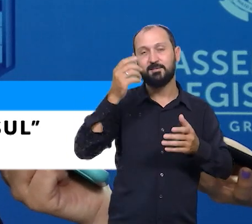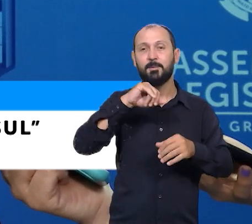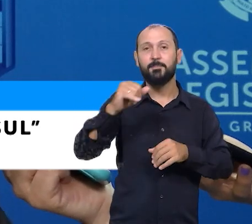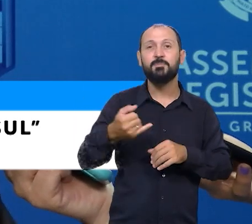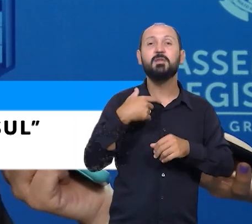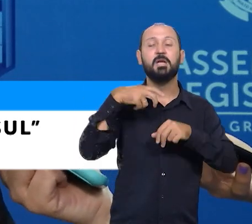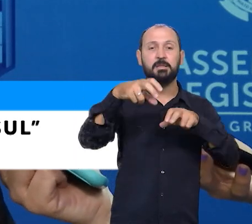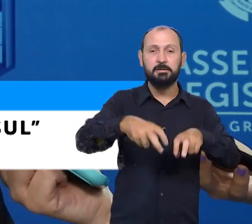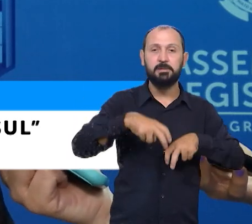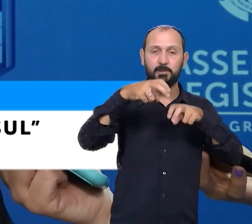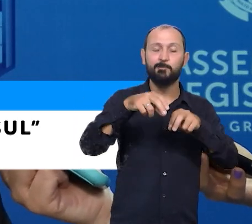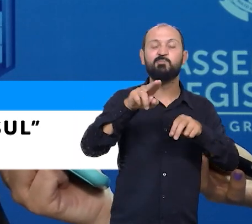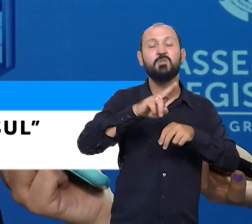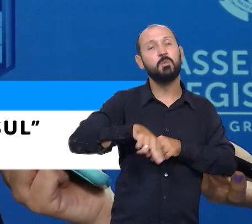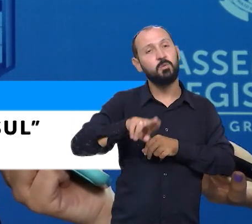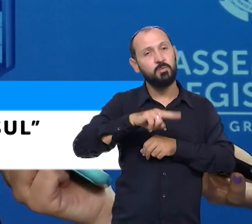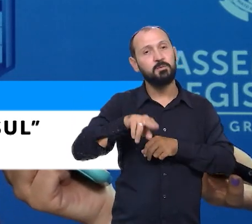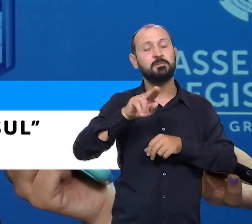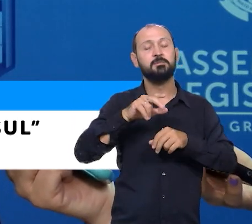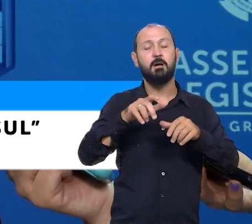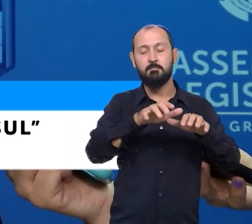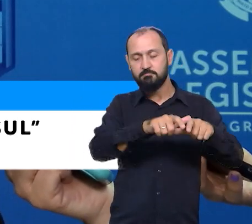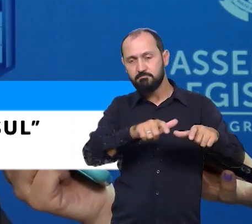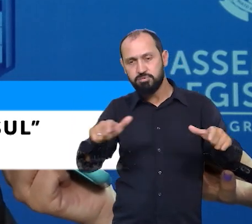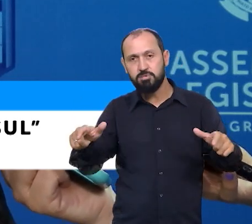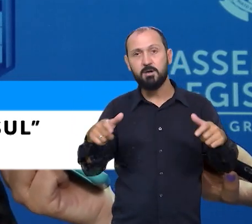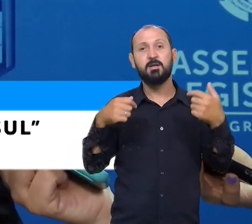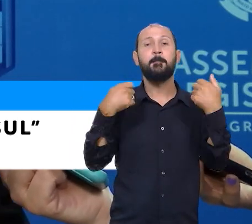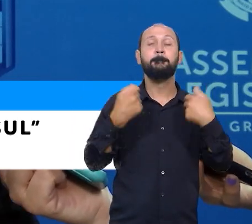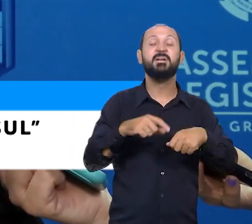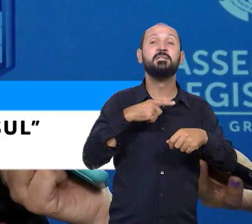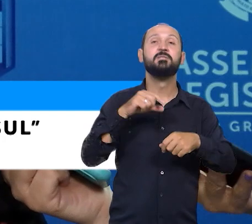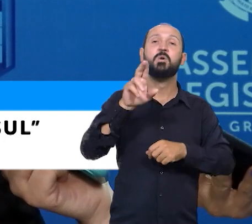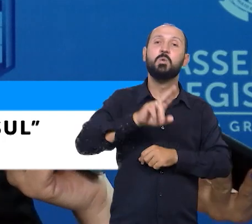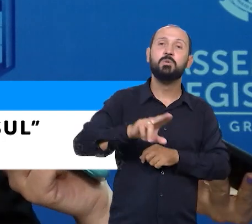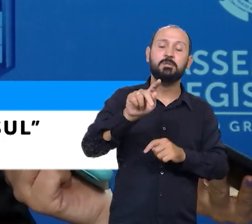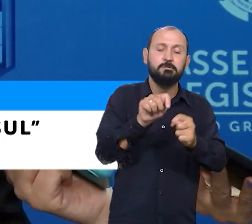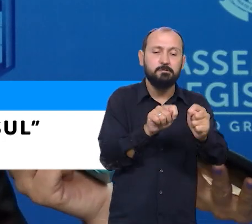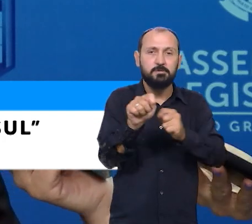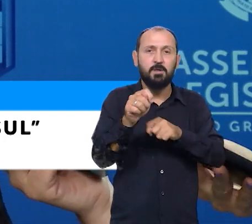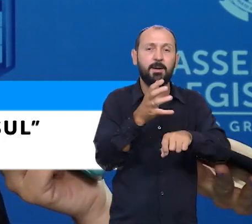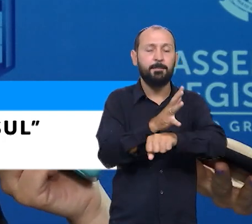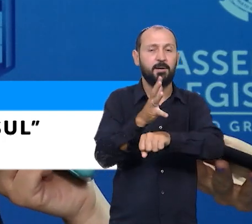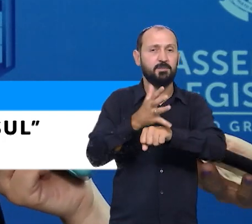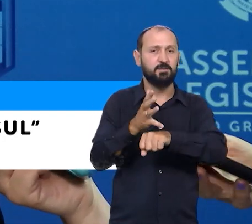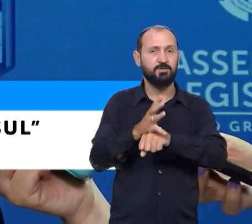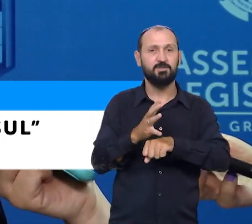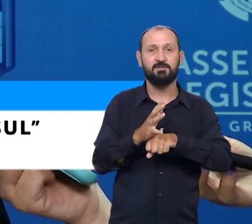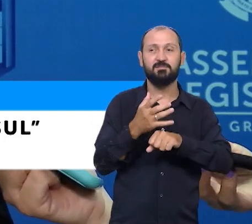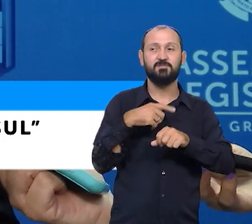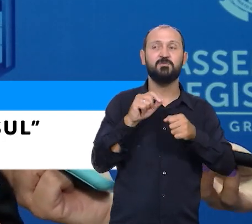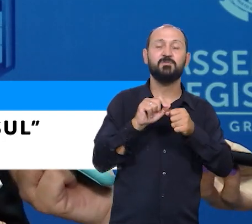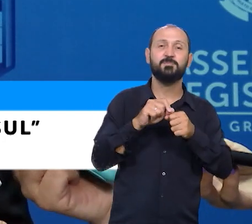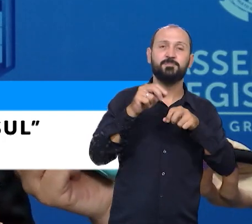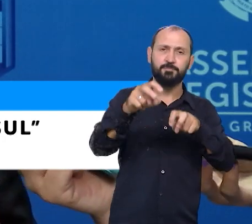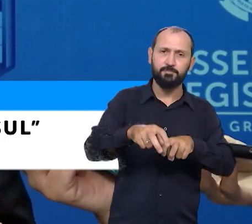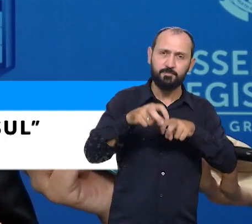que é o caso dos produtores rurais, que ocupam grande parte do nosso território e que precisam adotando boas